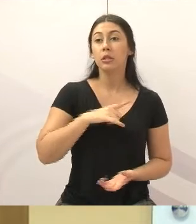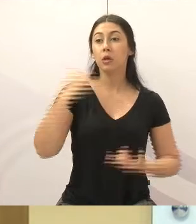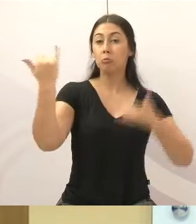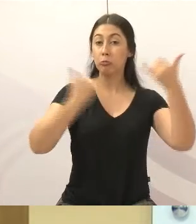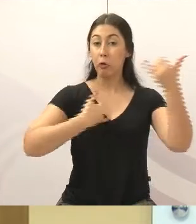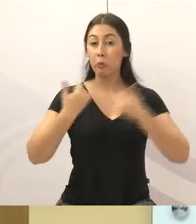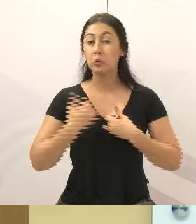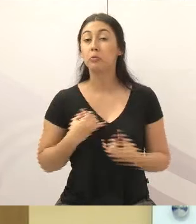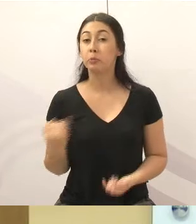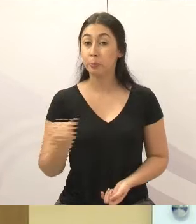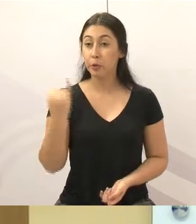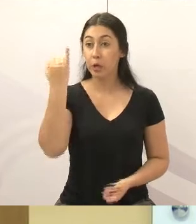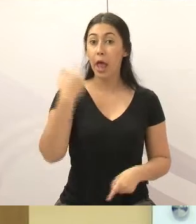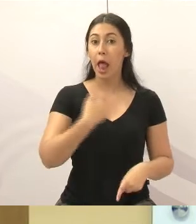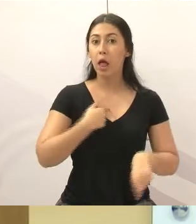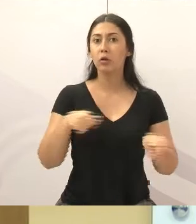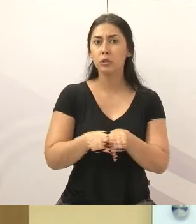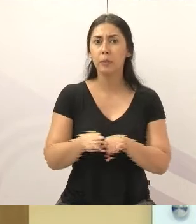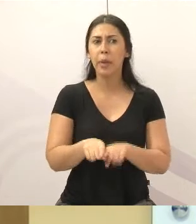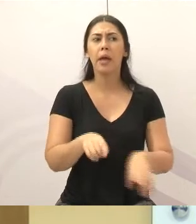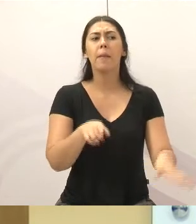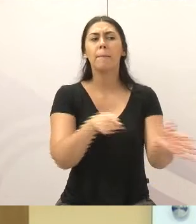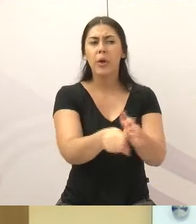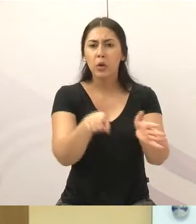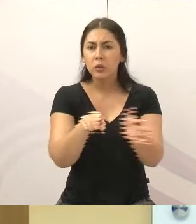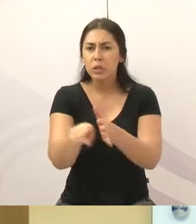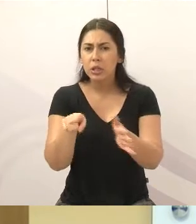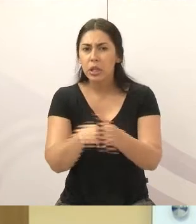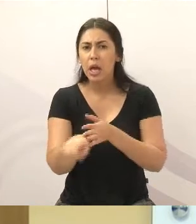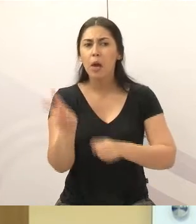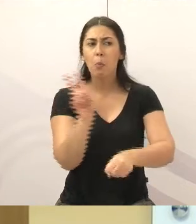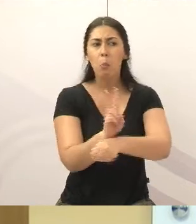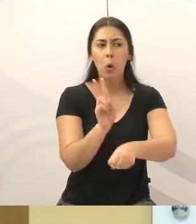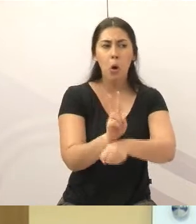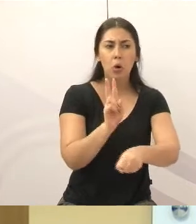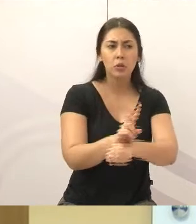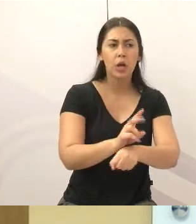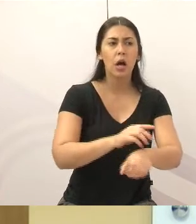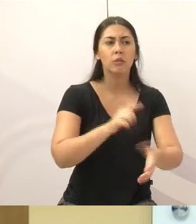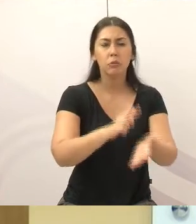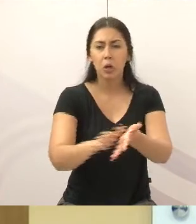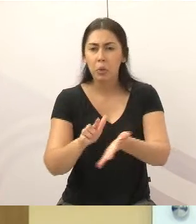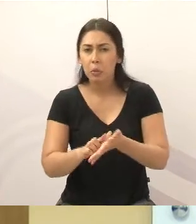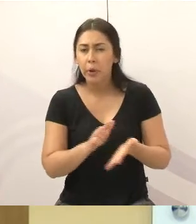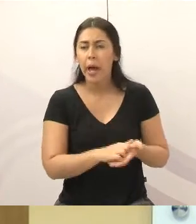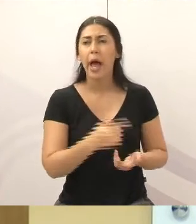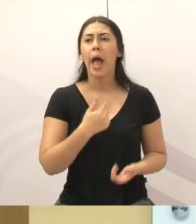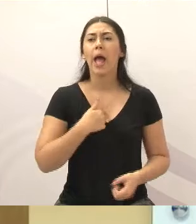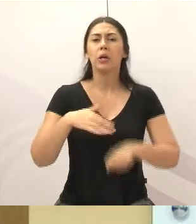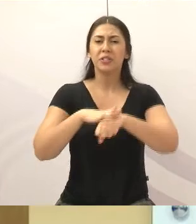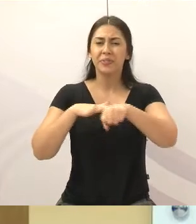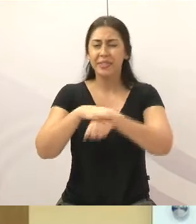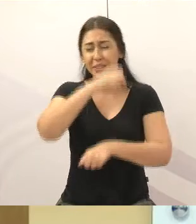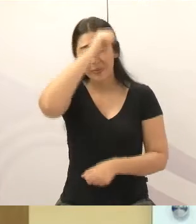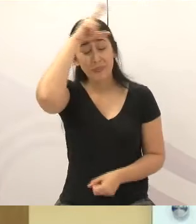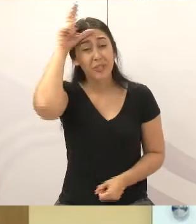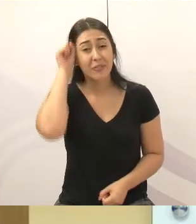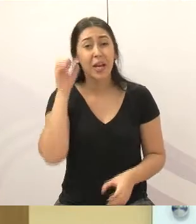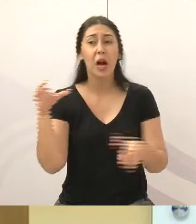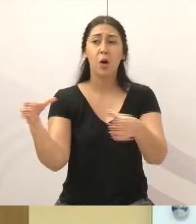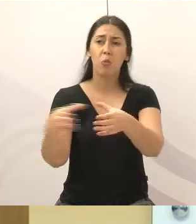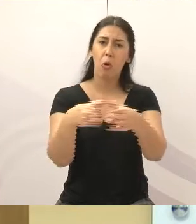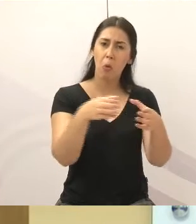E consultei também a vigilância sanitária do município, onde todas essas normas, conversamos com o prefeito, conversamos com todo o grupo